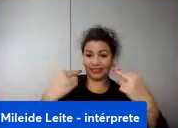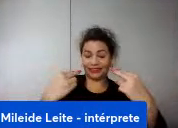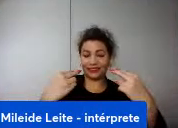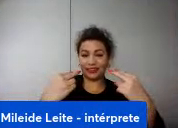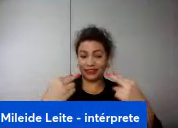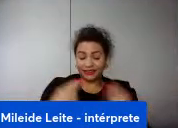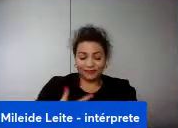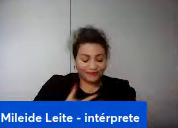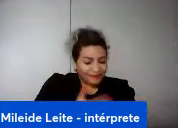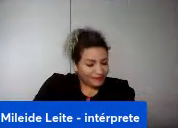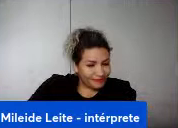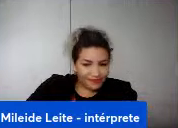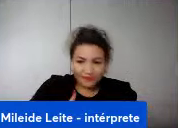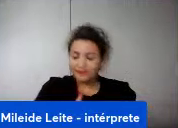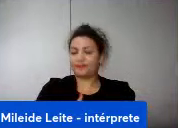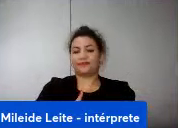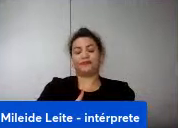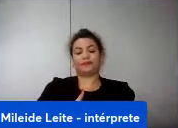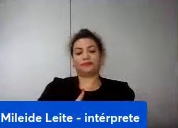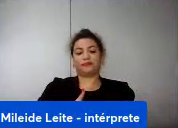uma satisfação